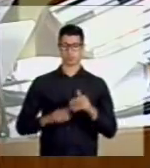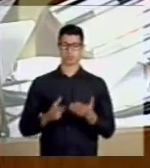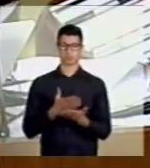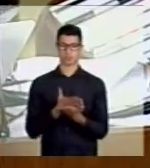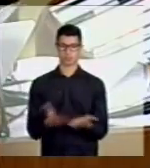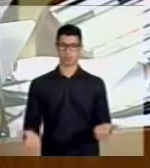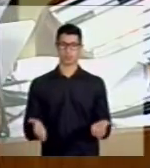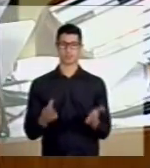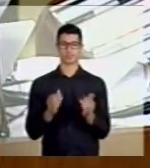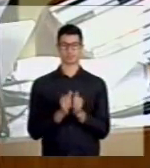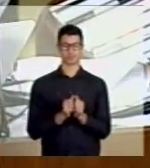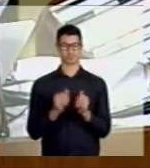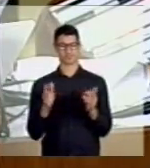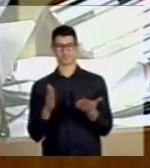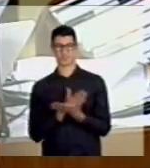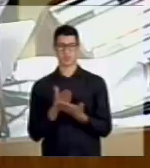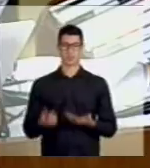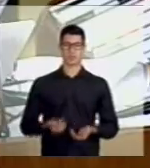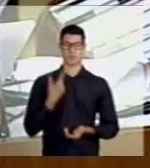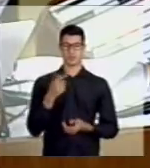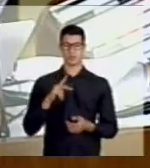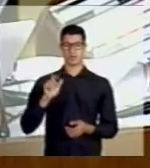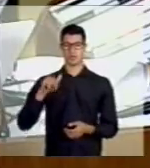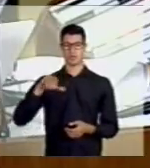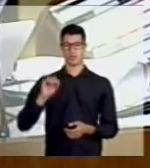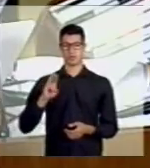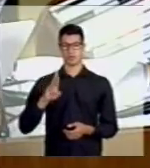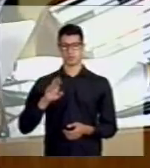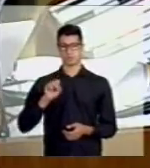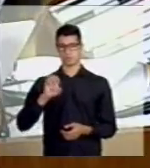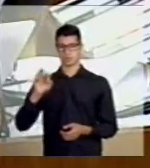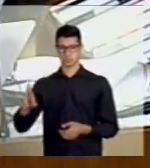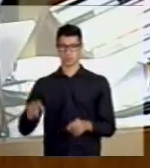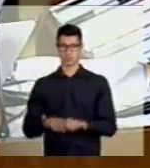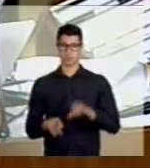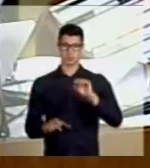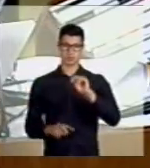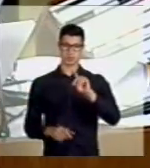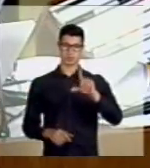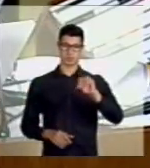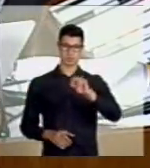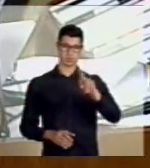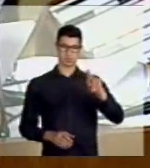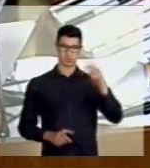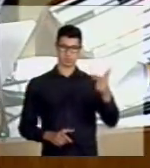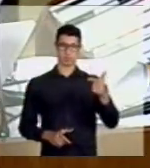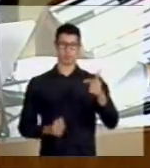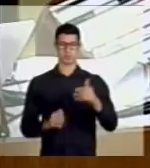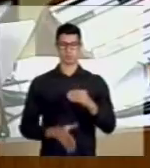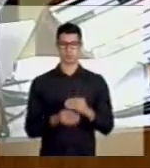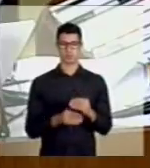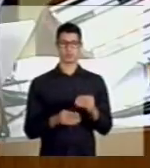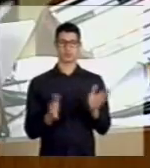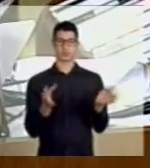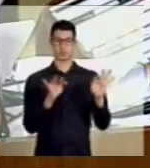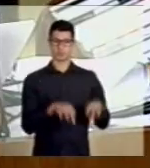perdas com expurgos inflacionários dos planos Bresser, Verão e Collor 2, colocando um